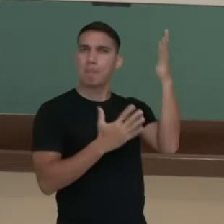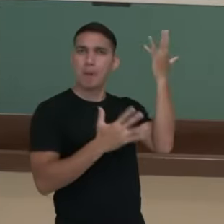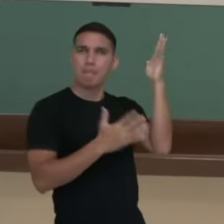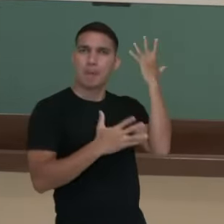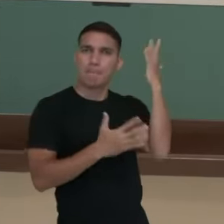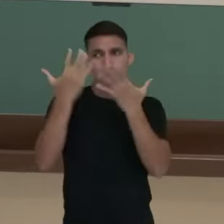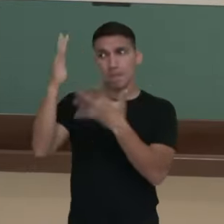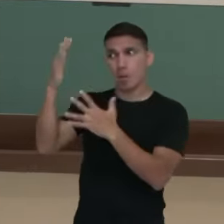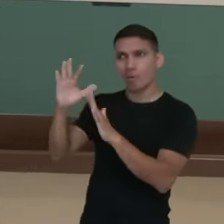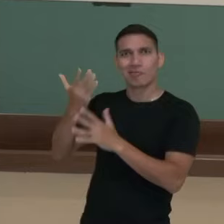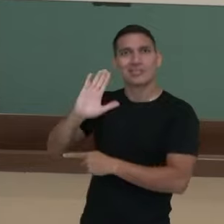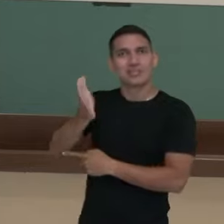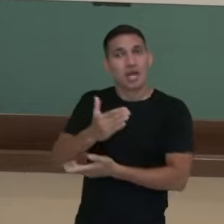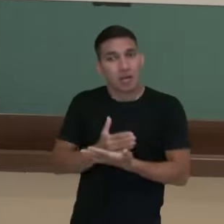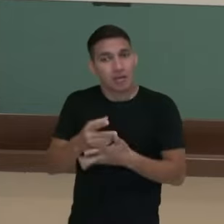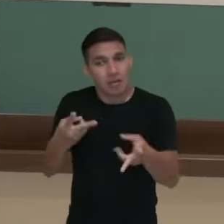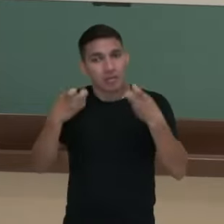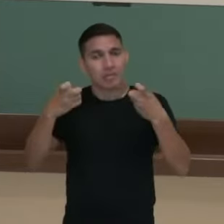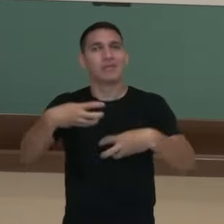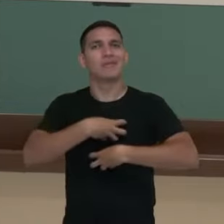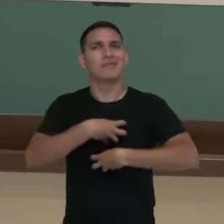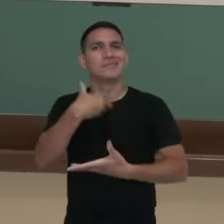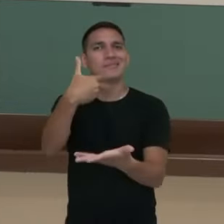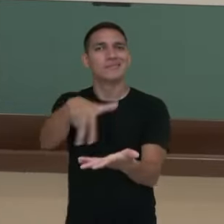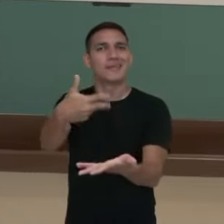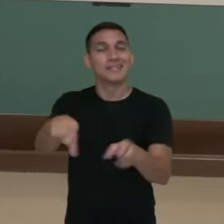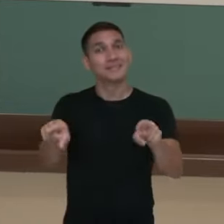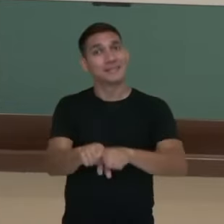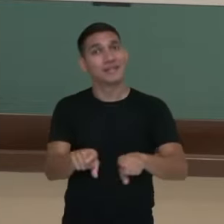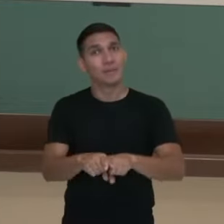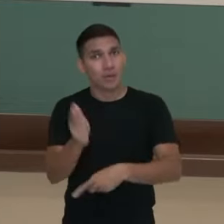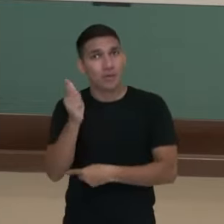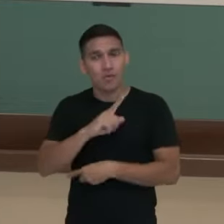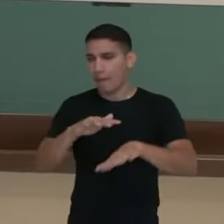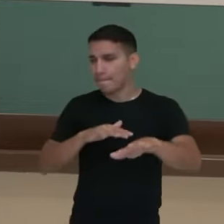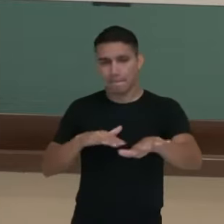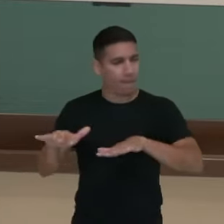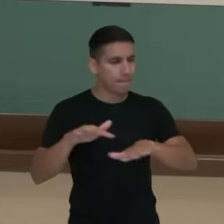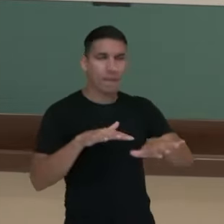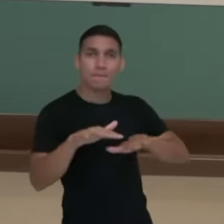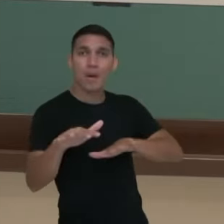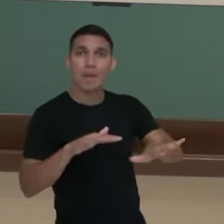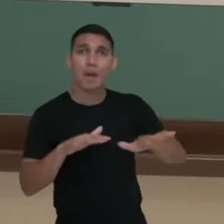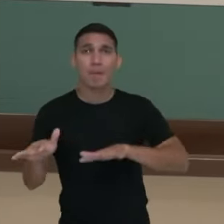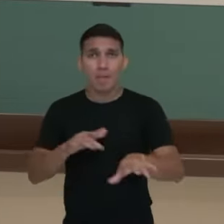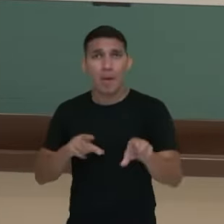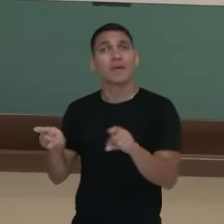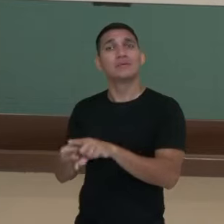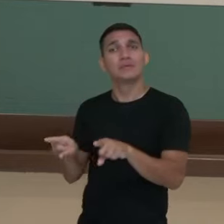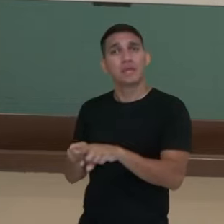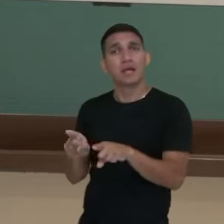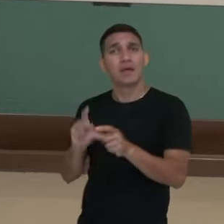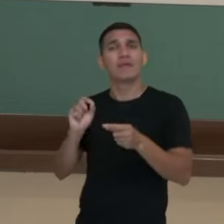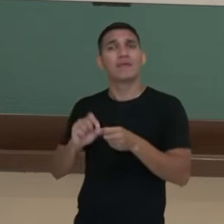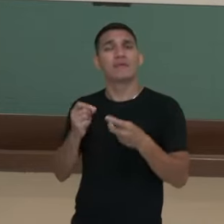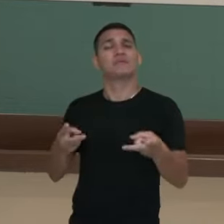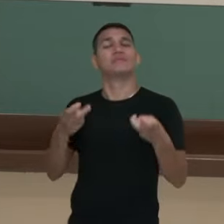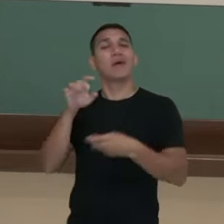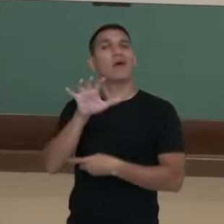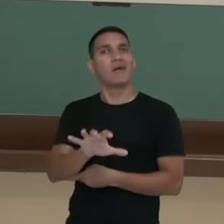eu já consigo dançar, eu já consigo me movimentar seguindo essa marcação